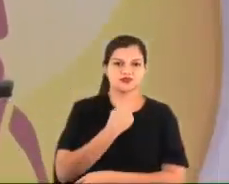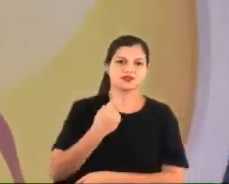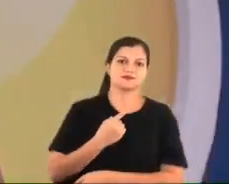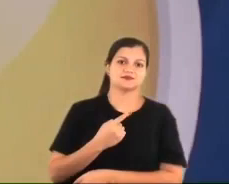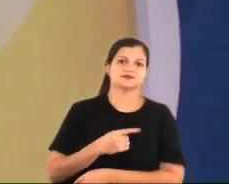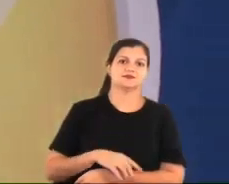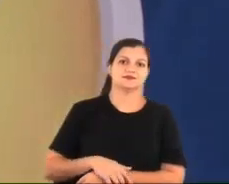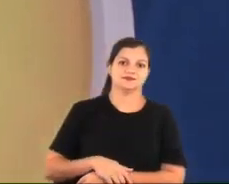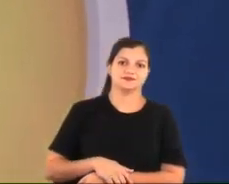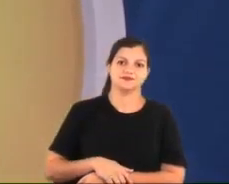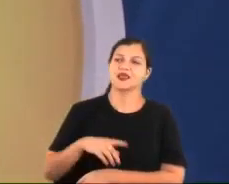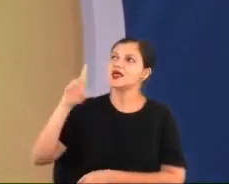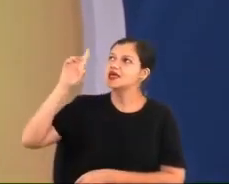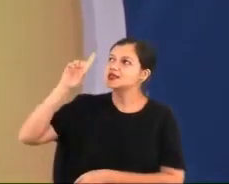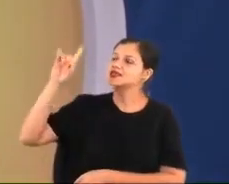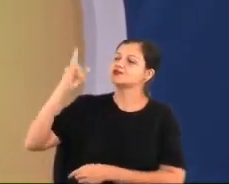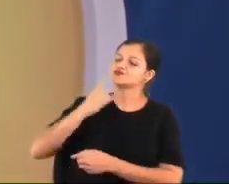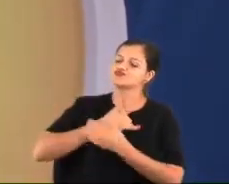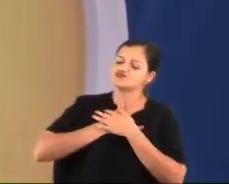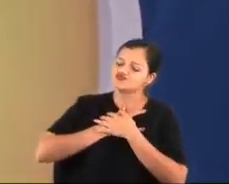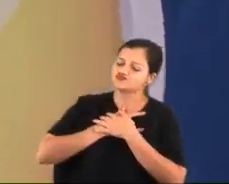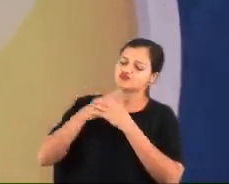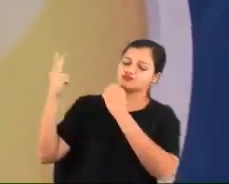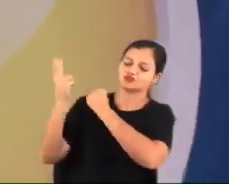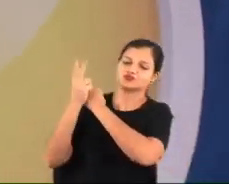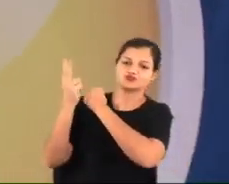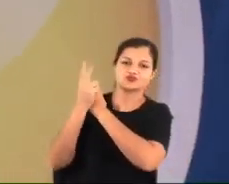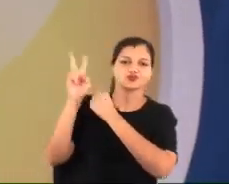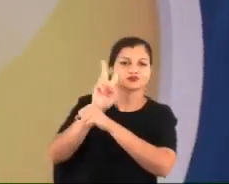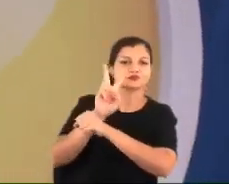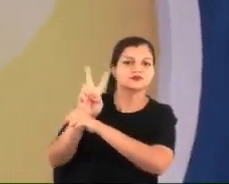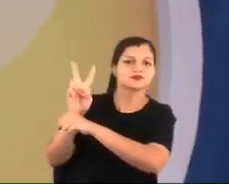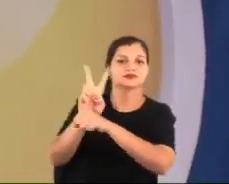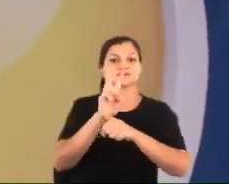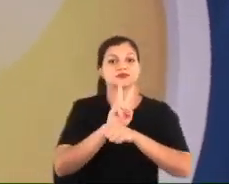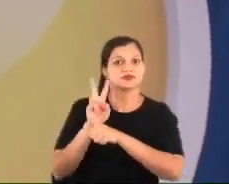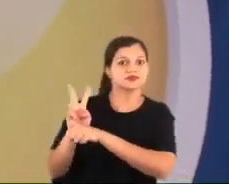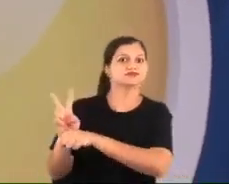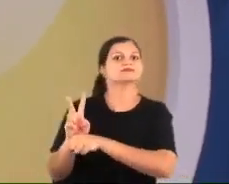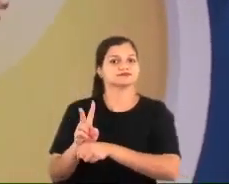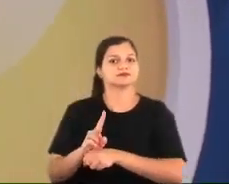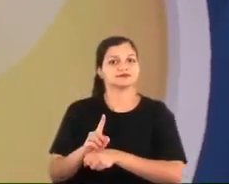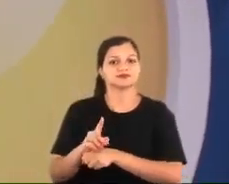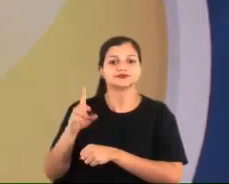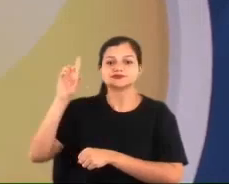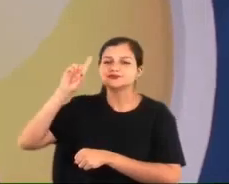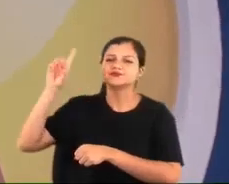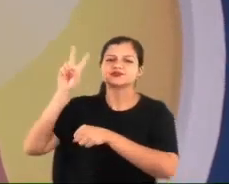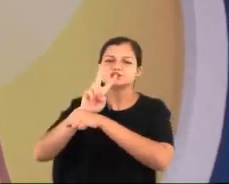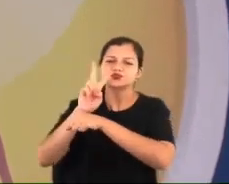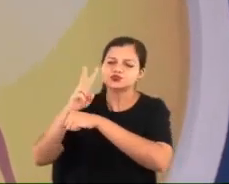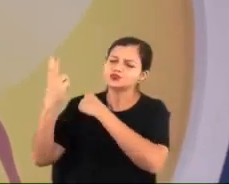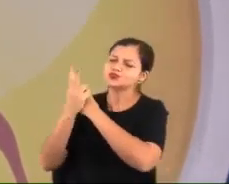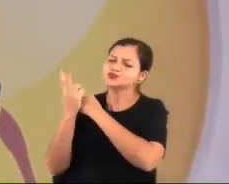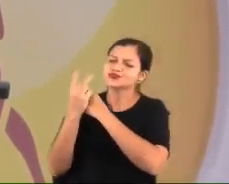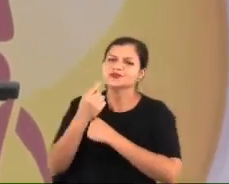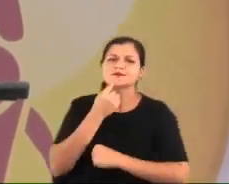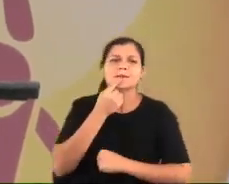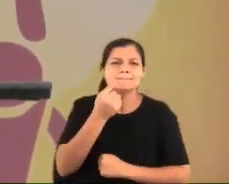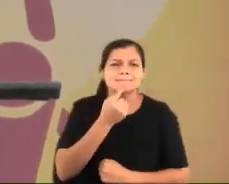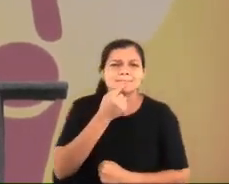Ele cuida da gente, como o pastor Leandro e o pastor Denis falaram. Ele cuida, ele está ali perto de